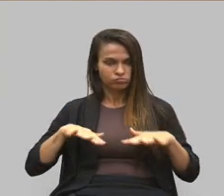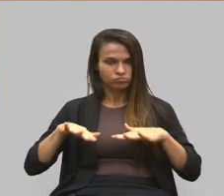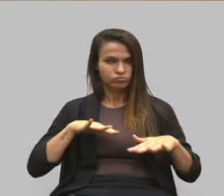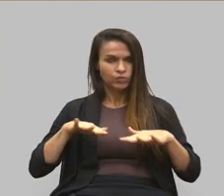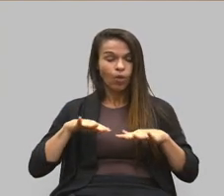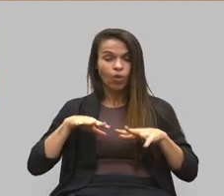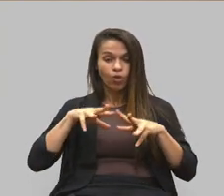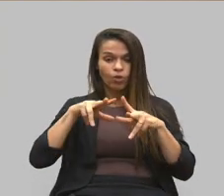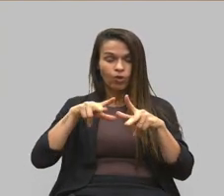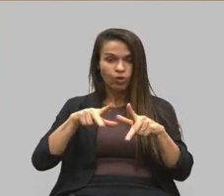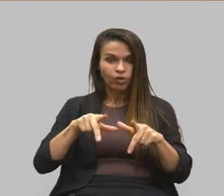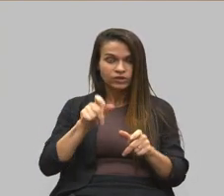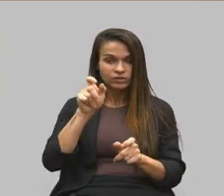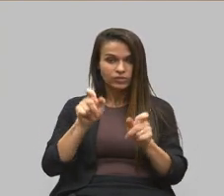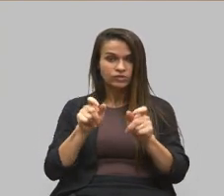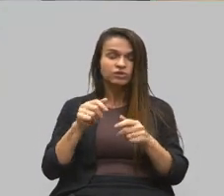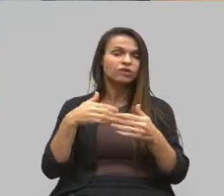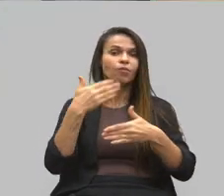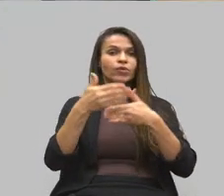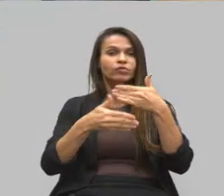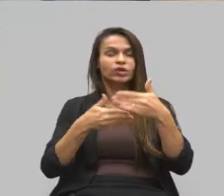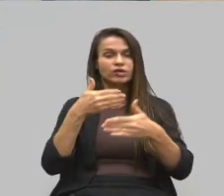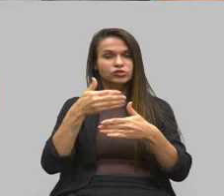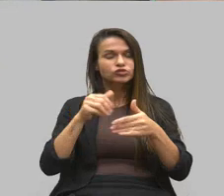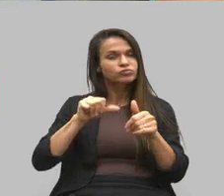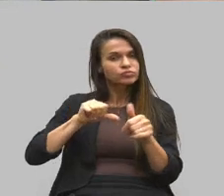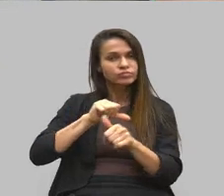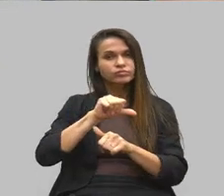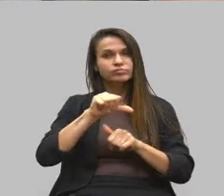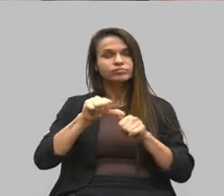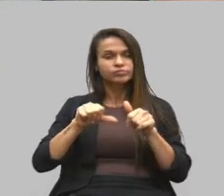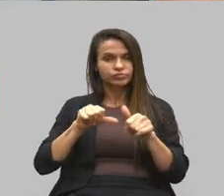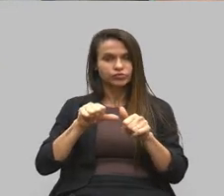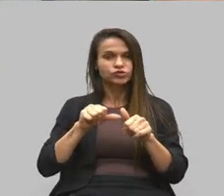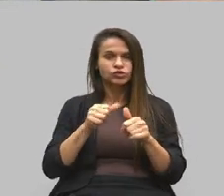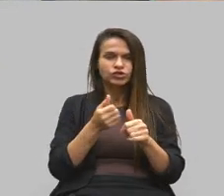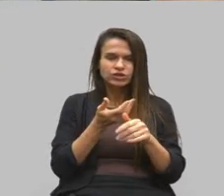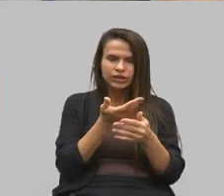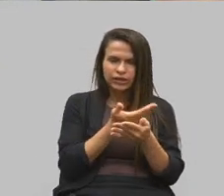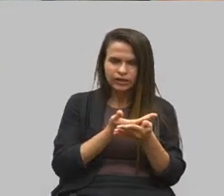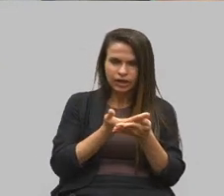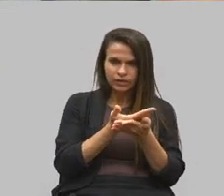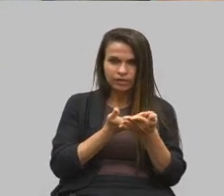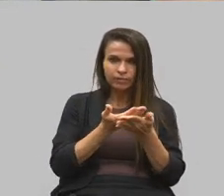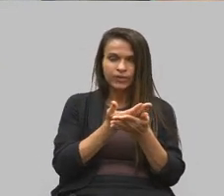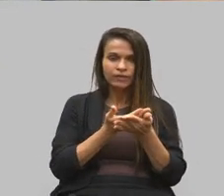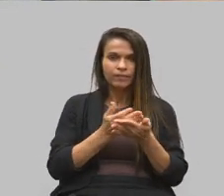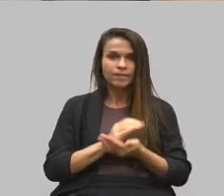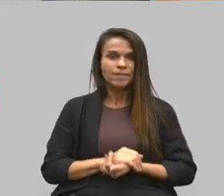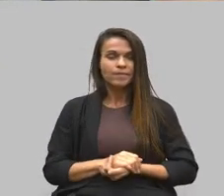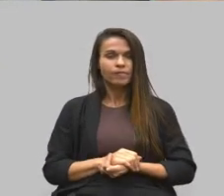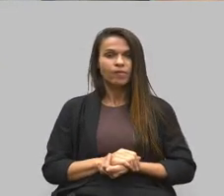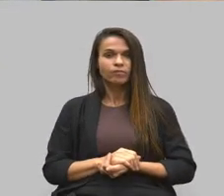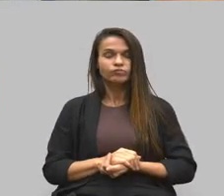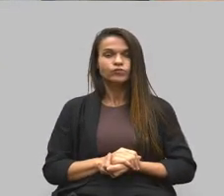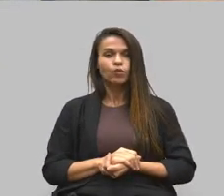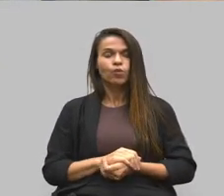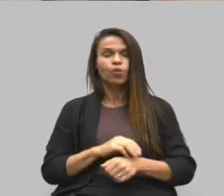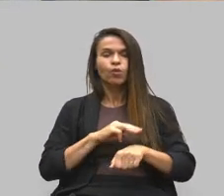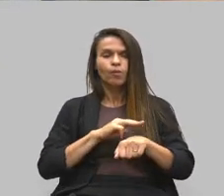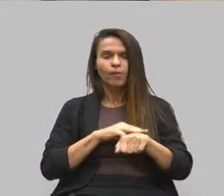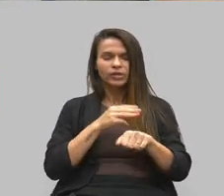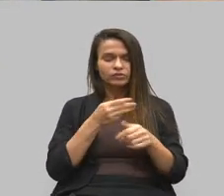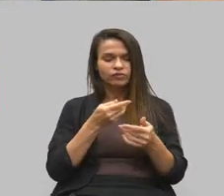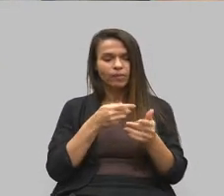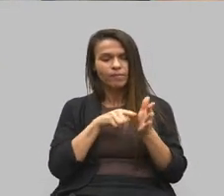estavam em processo de reabilitação né a intervenção No entanto quando foram consultadas as fichas